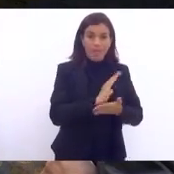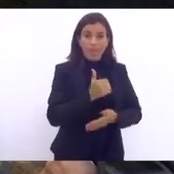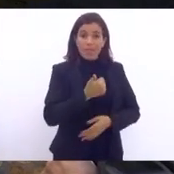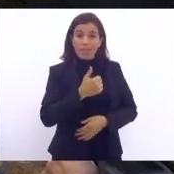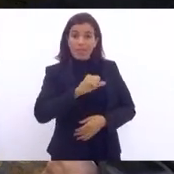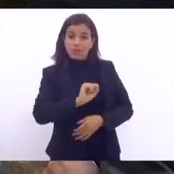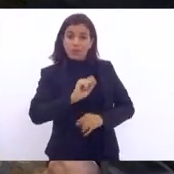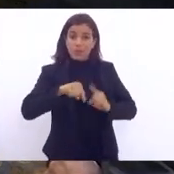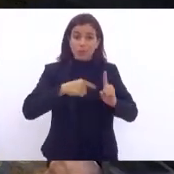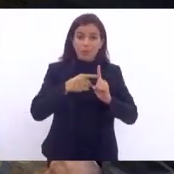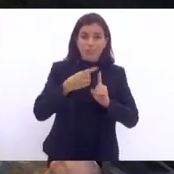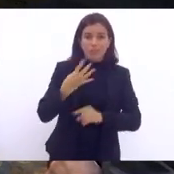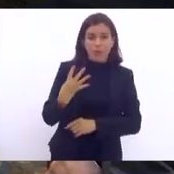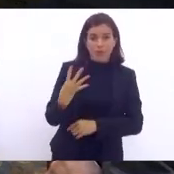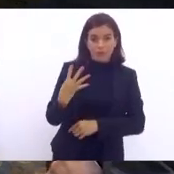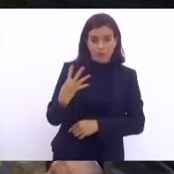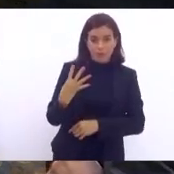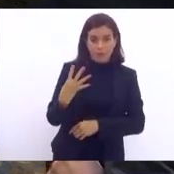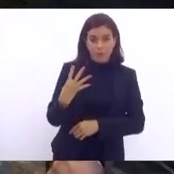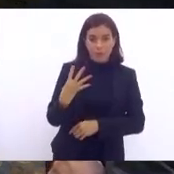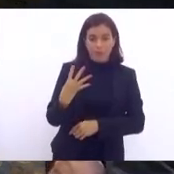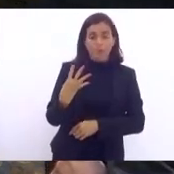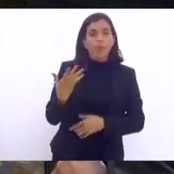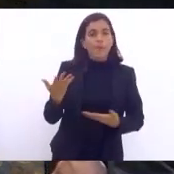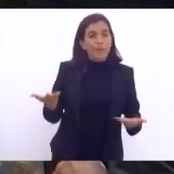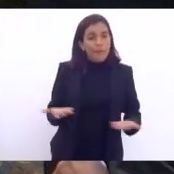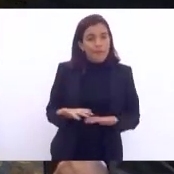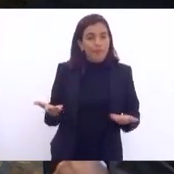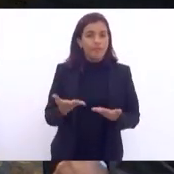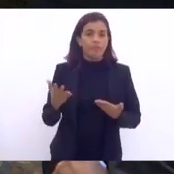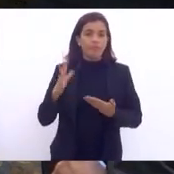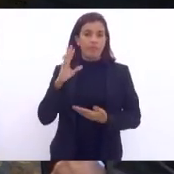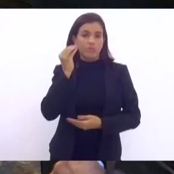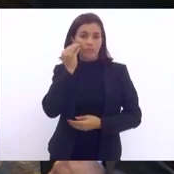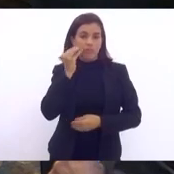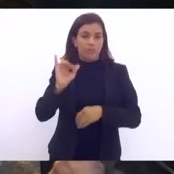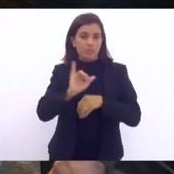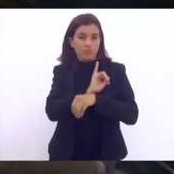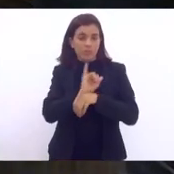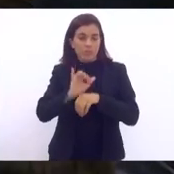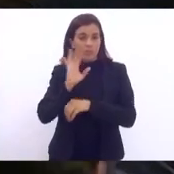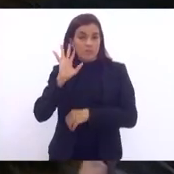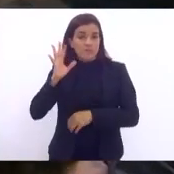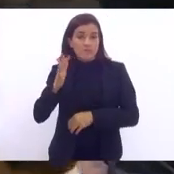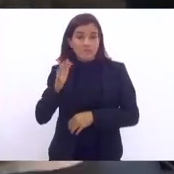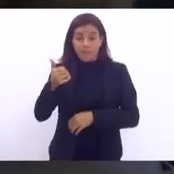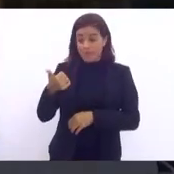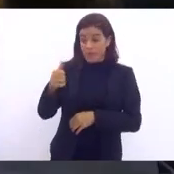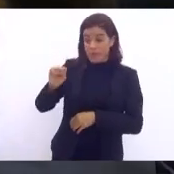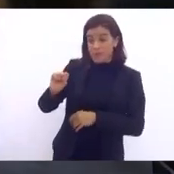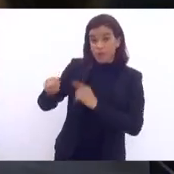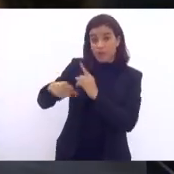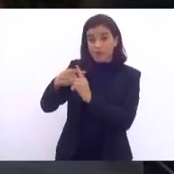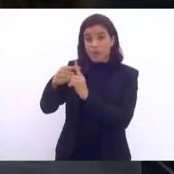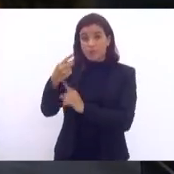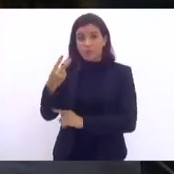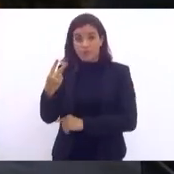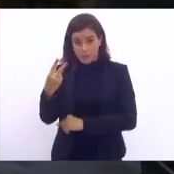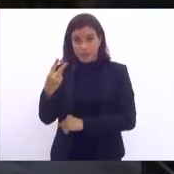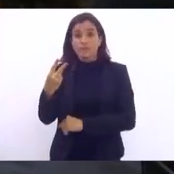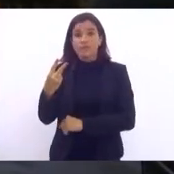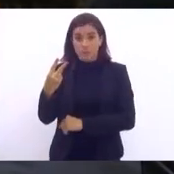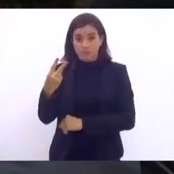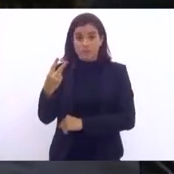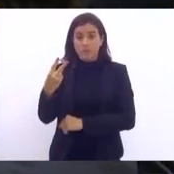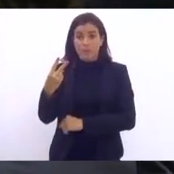que está sentando agora é uma mediação de ser 18 mais 2, e é os dois adicional de